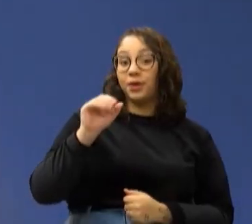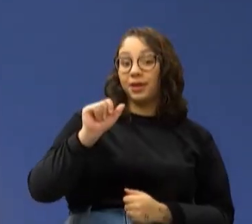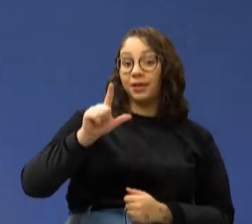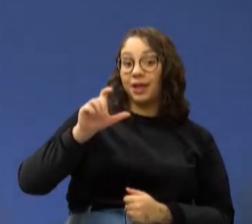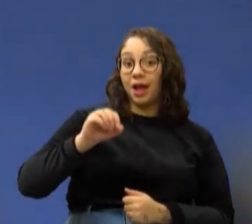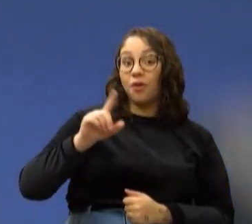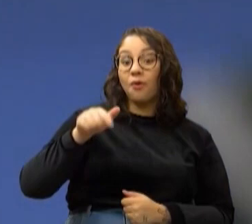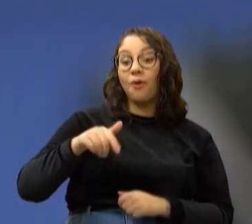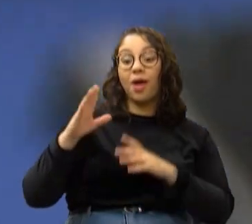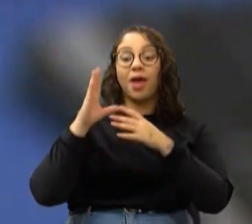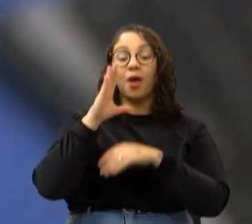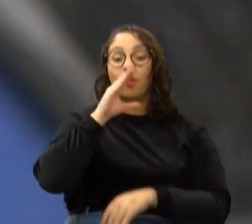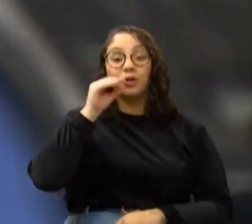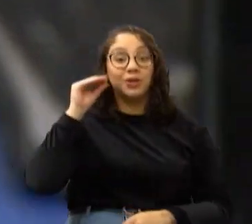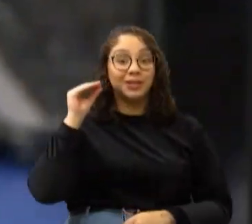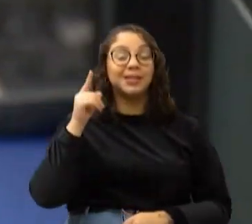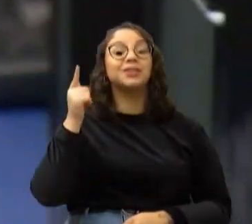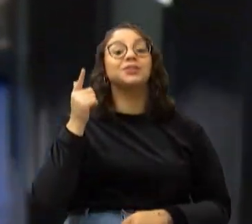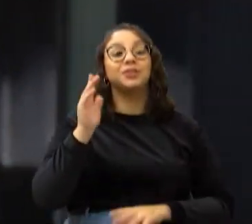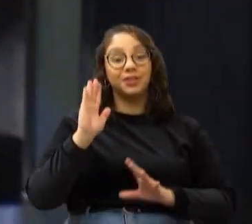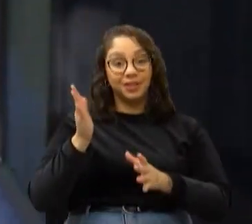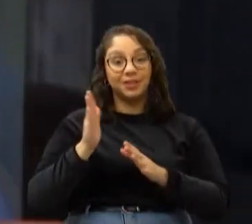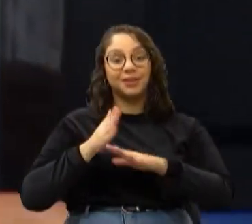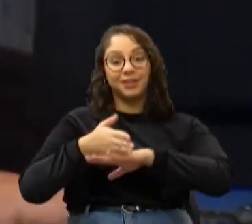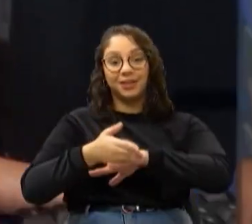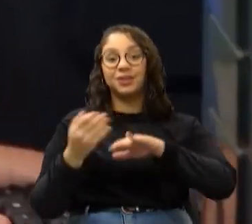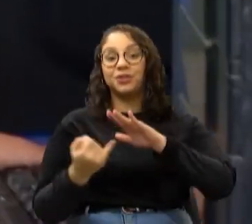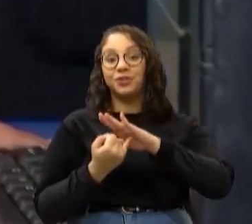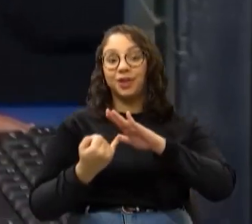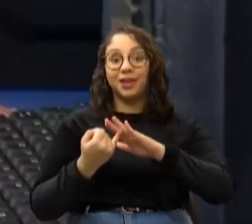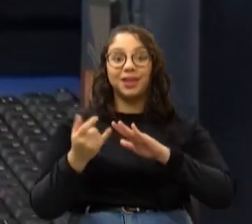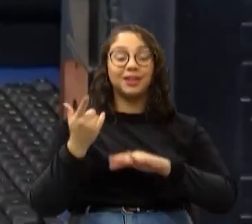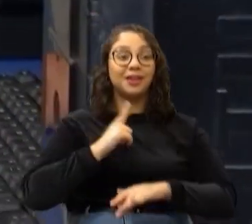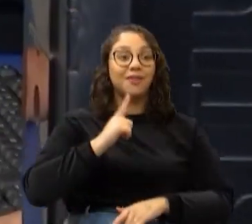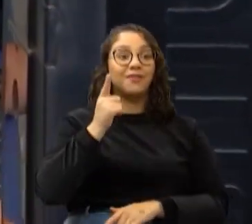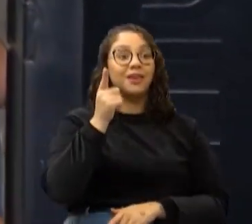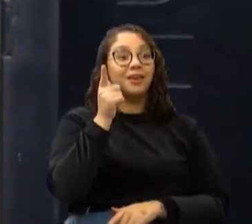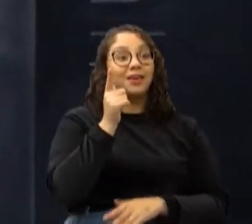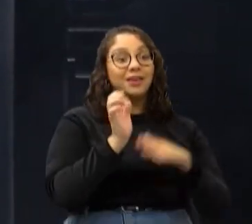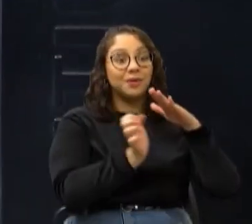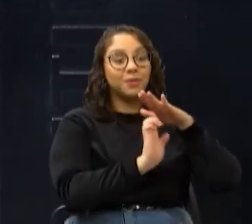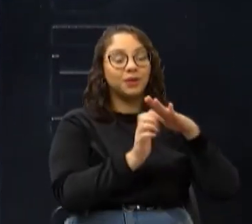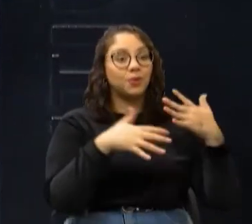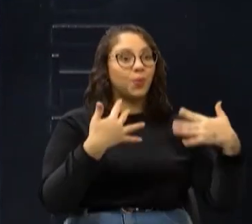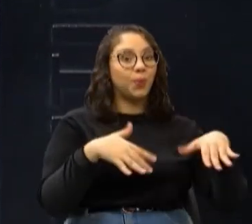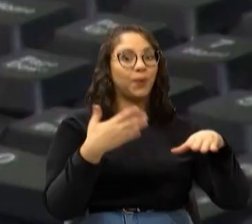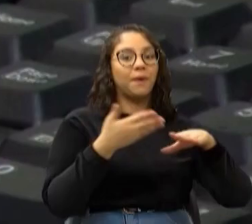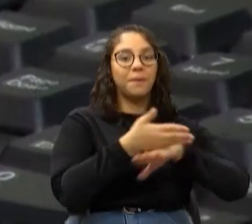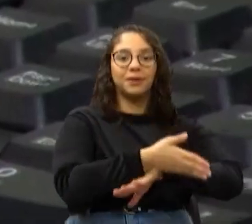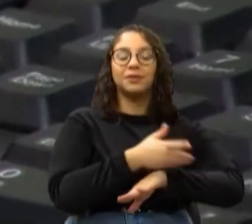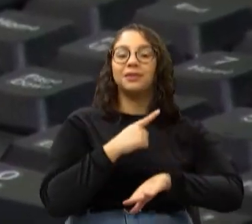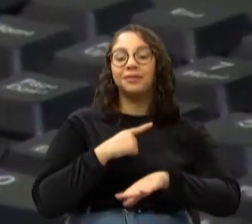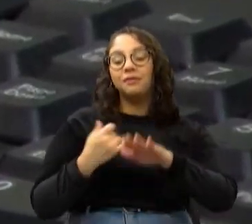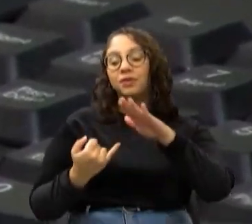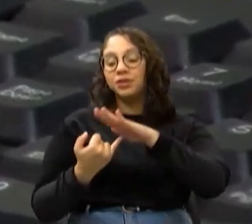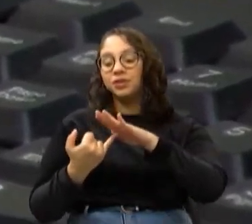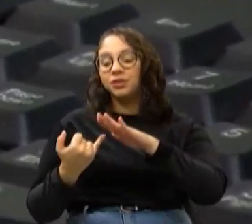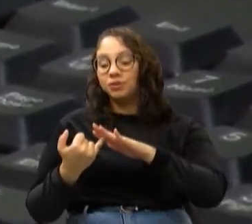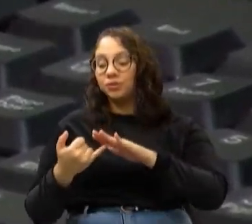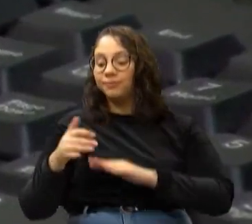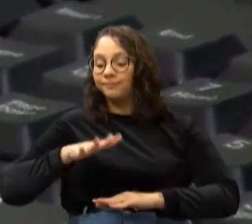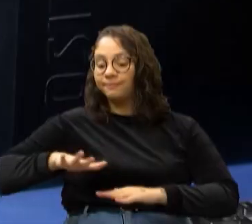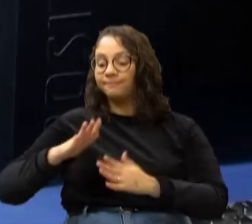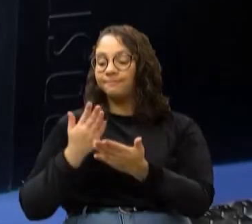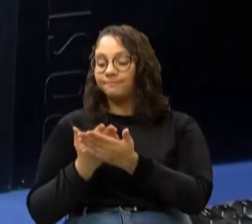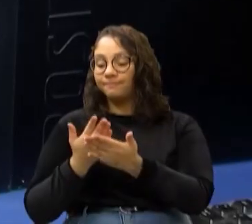O Ítalo é um adolescente que passou pelo CEPROM e conseguiu um trabalho em uma grande empresa. Sabe que a